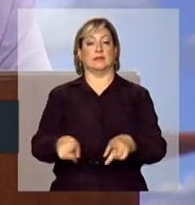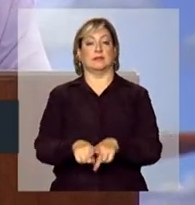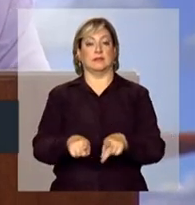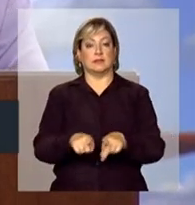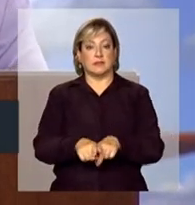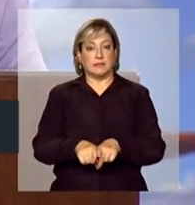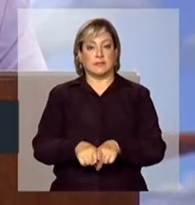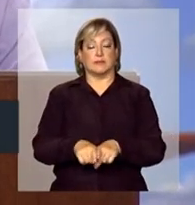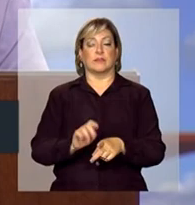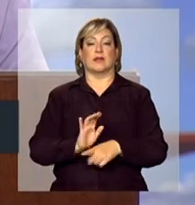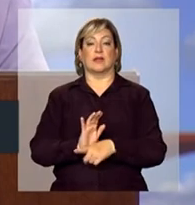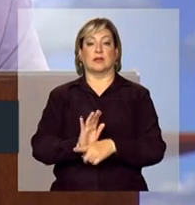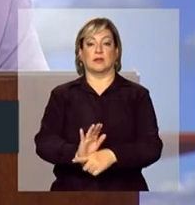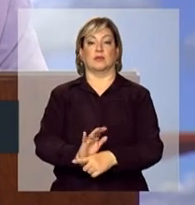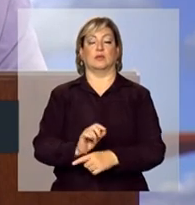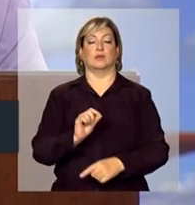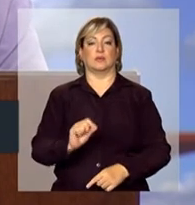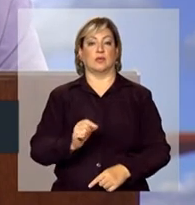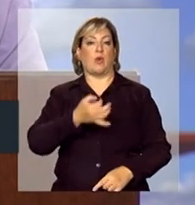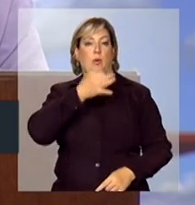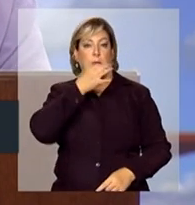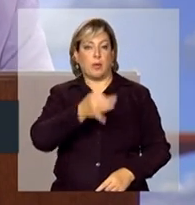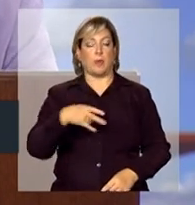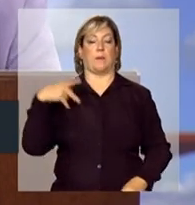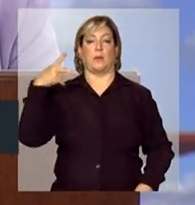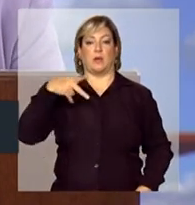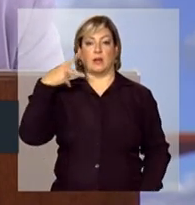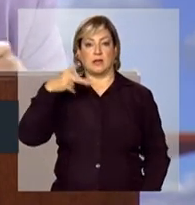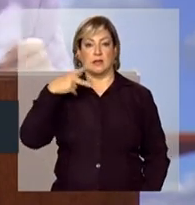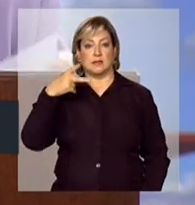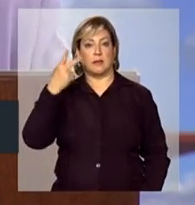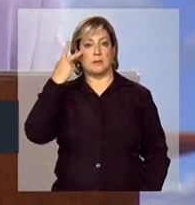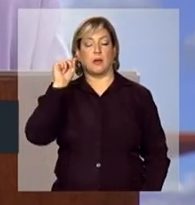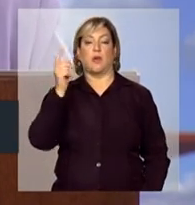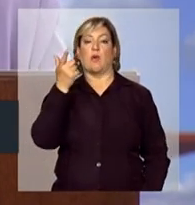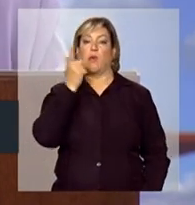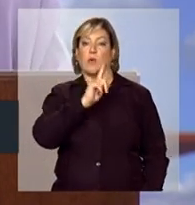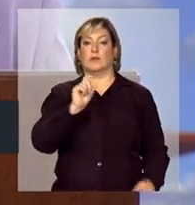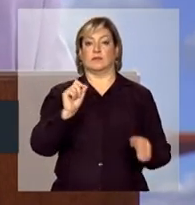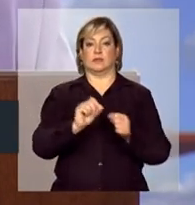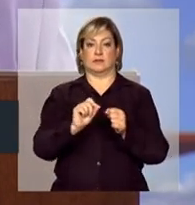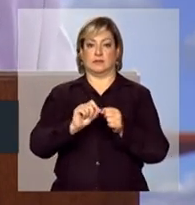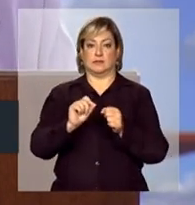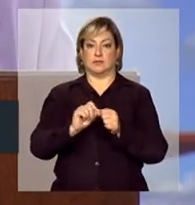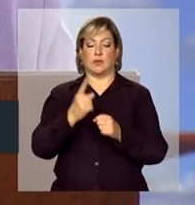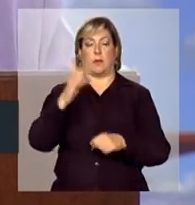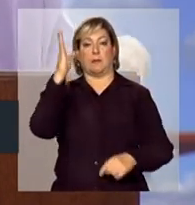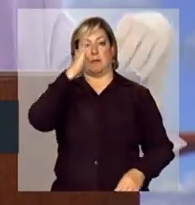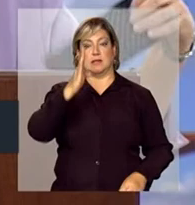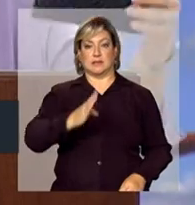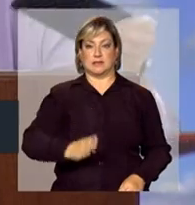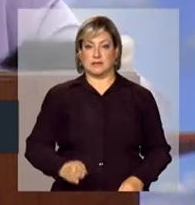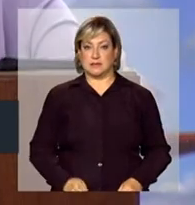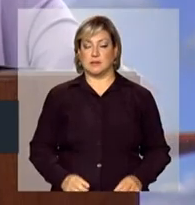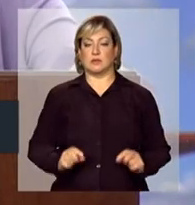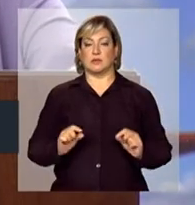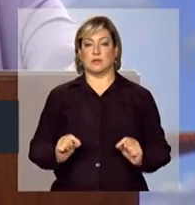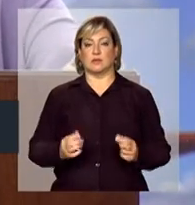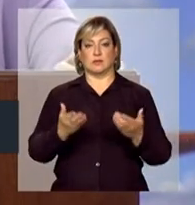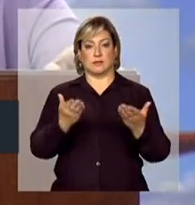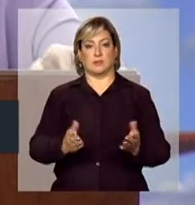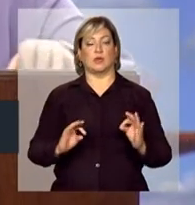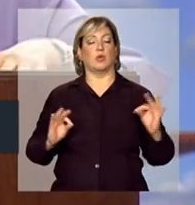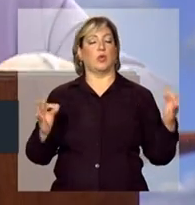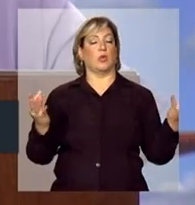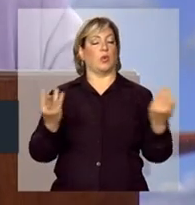de contribuir com propostas e políticas para a consolidação de um Brasil que seja